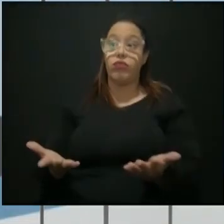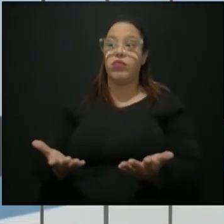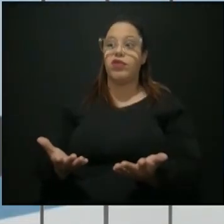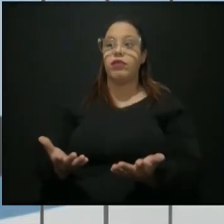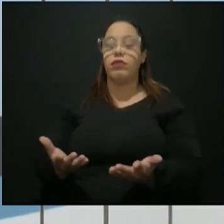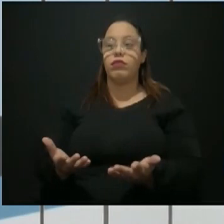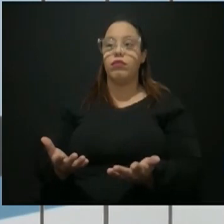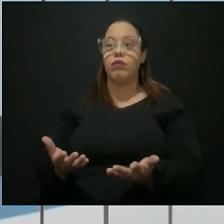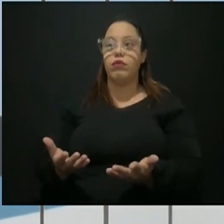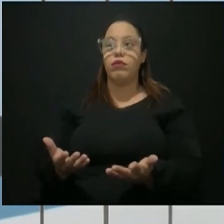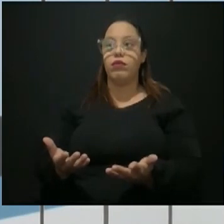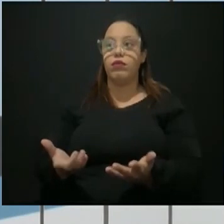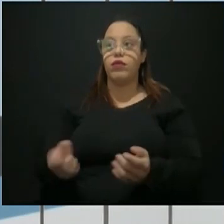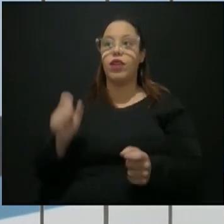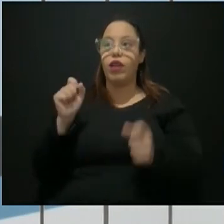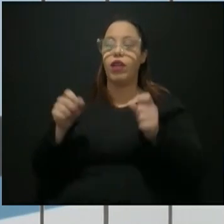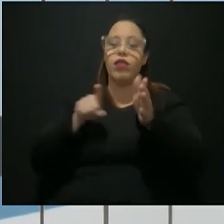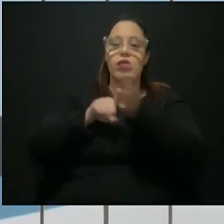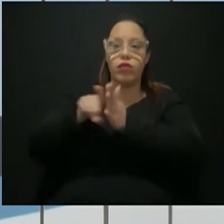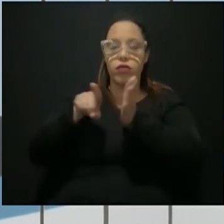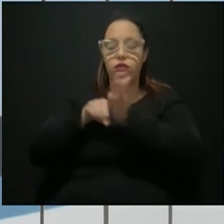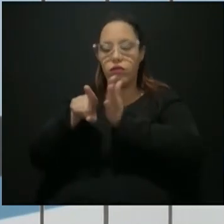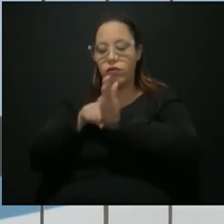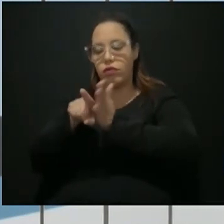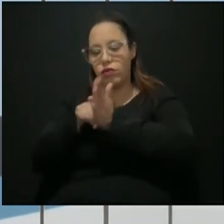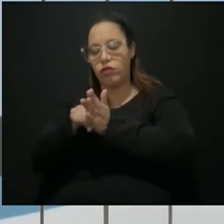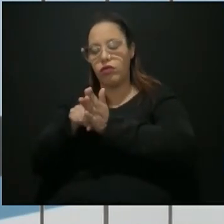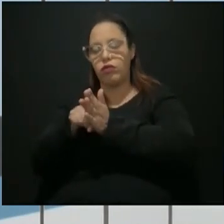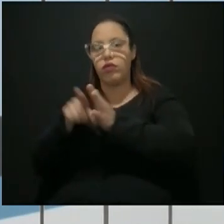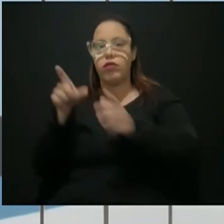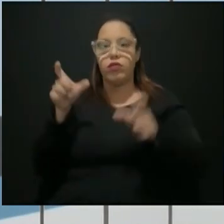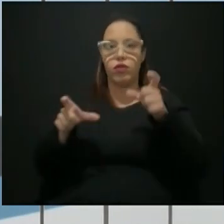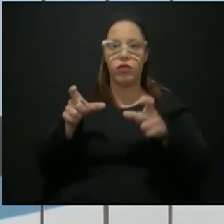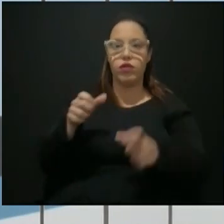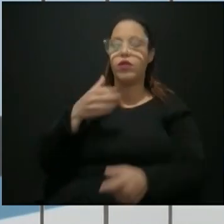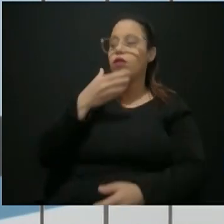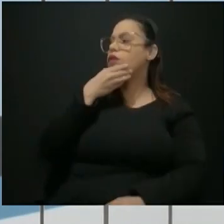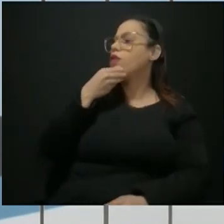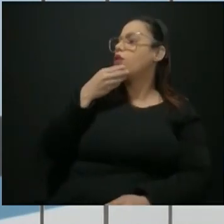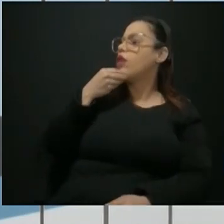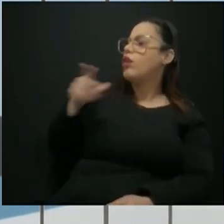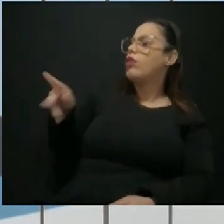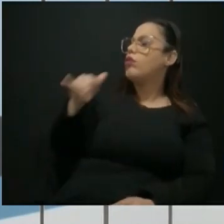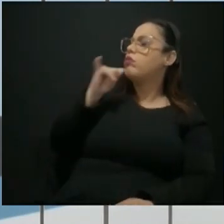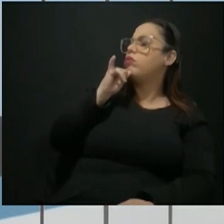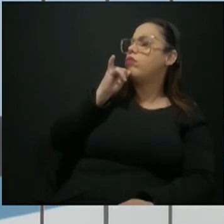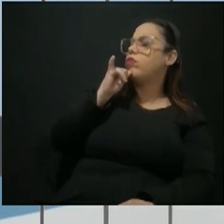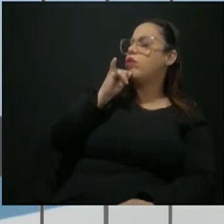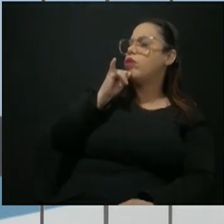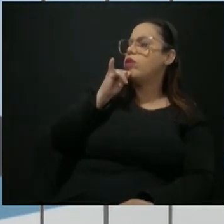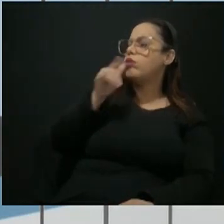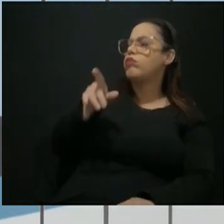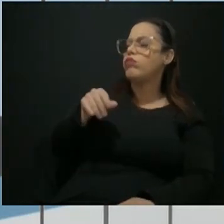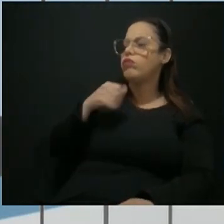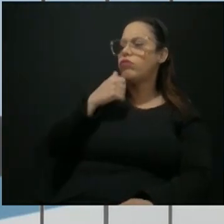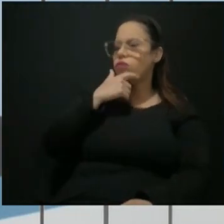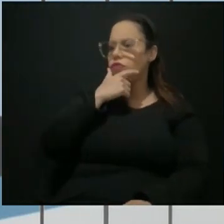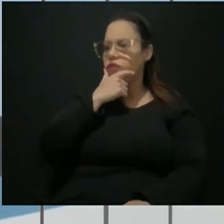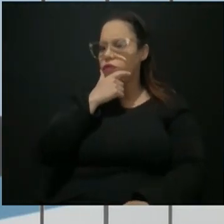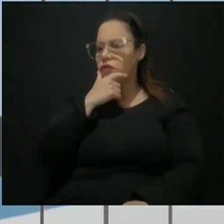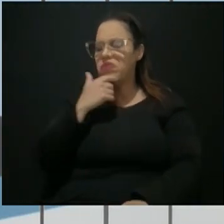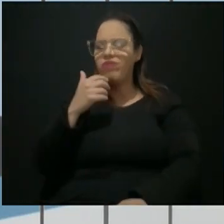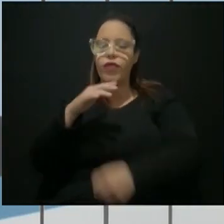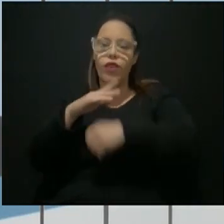Existem alguns estudos sobre pessoas do sexo masculino, né? Que ficam doentes,